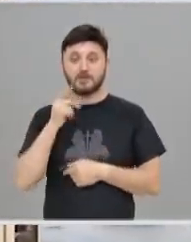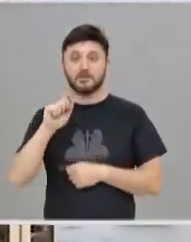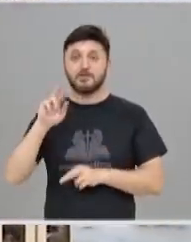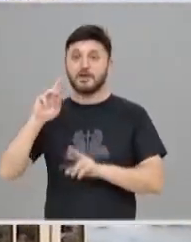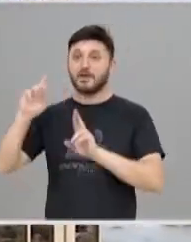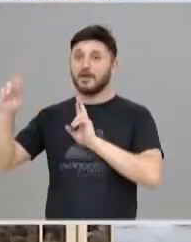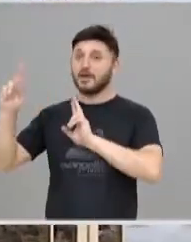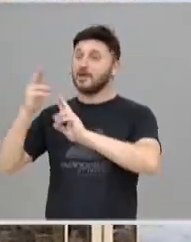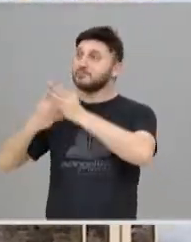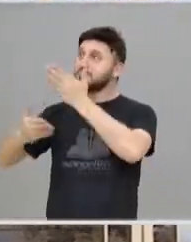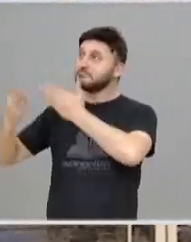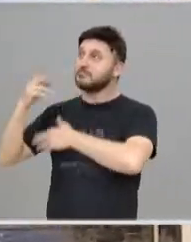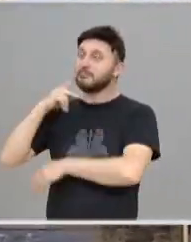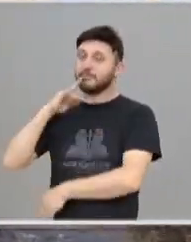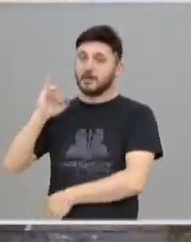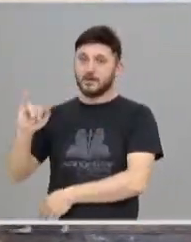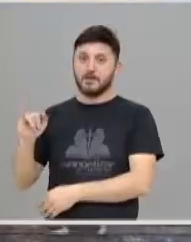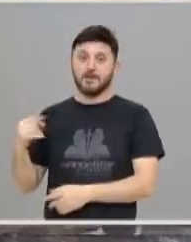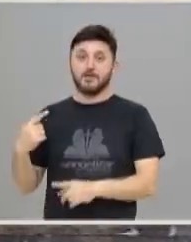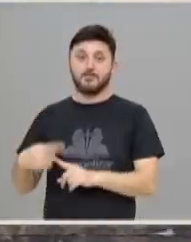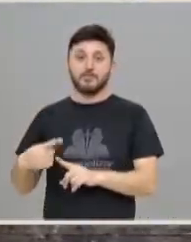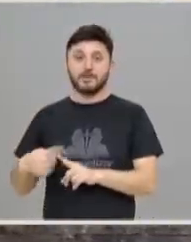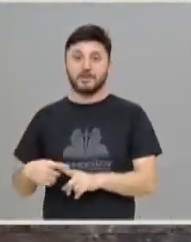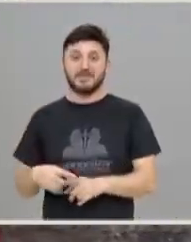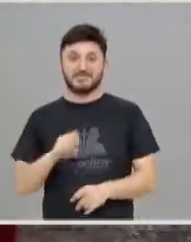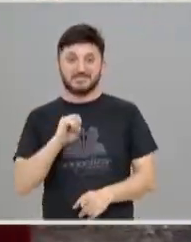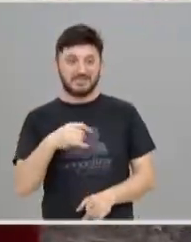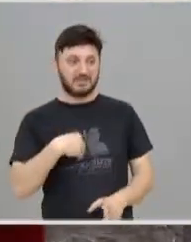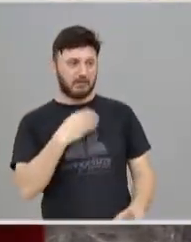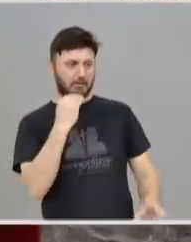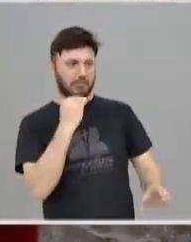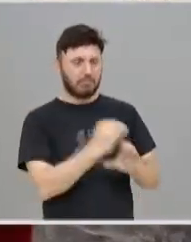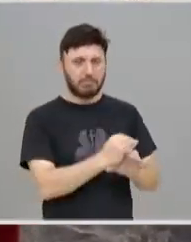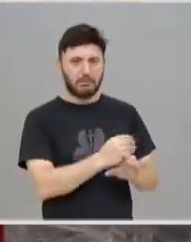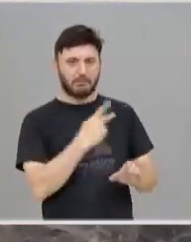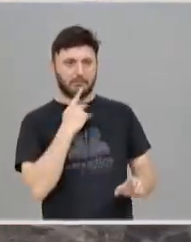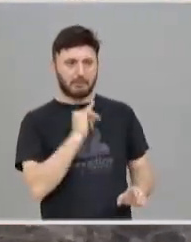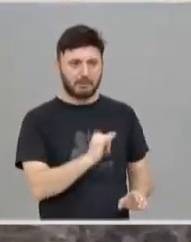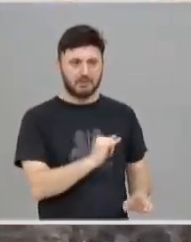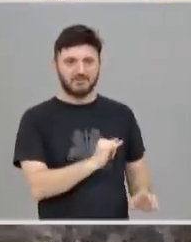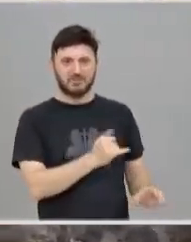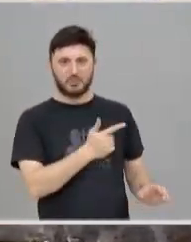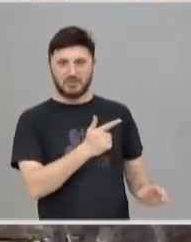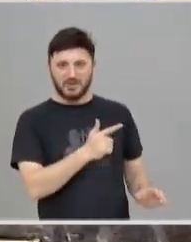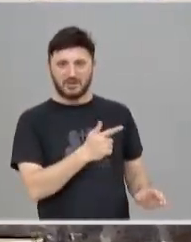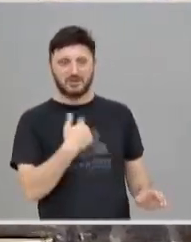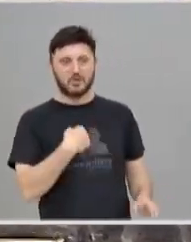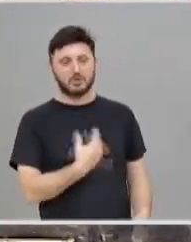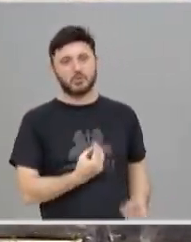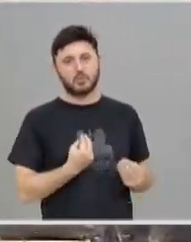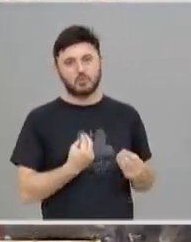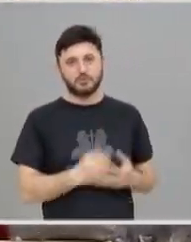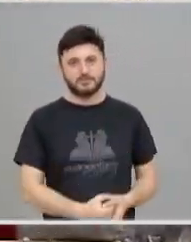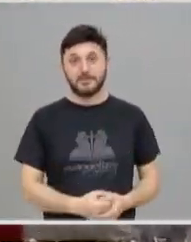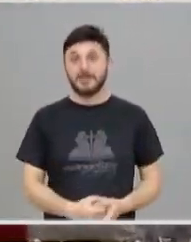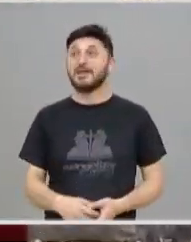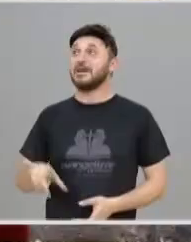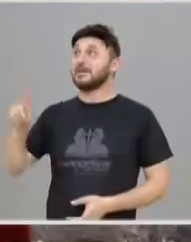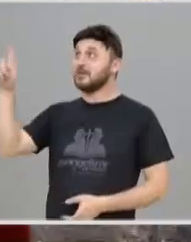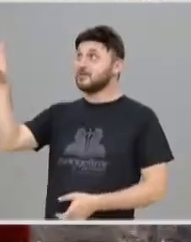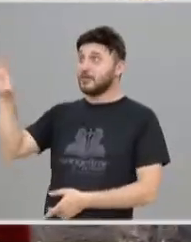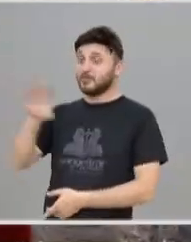com o Pai, porque uma relação truncada com o Pai, a começar por Deus, nesse descortinado